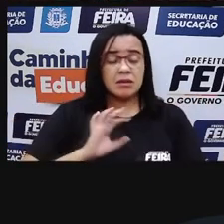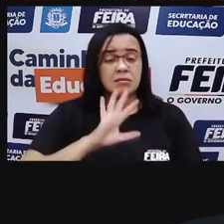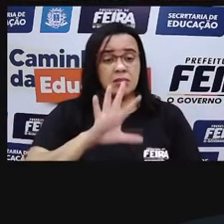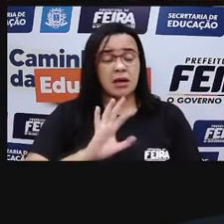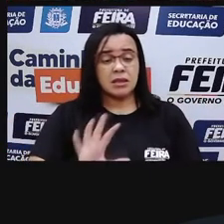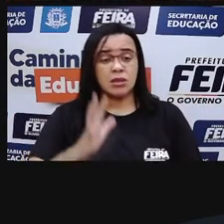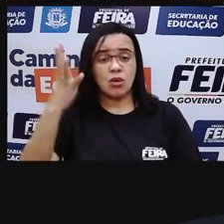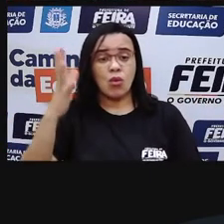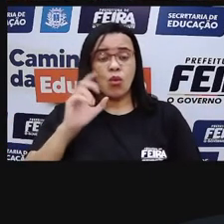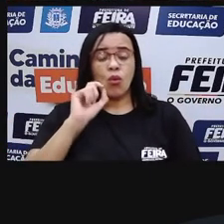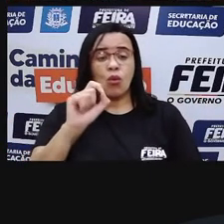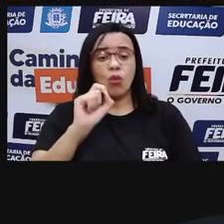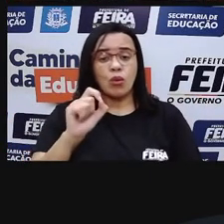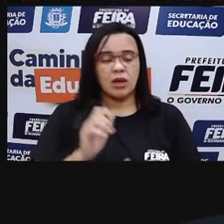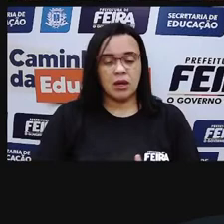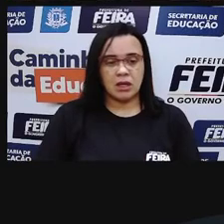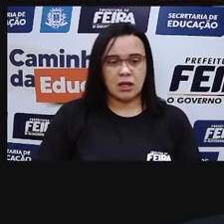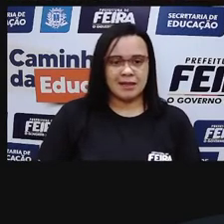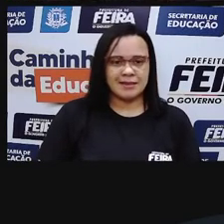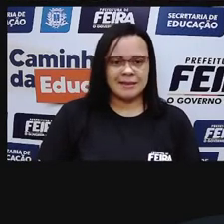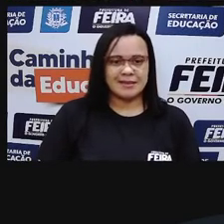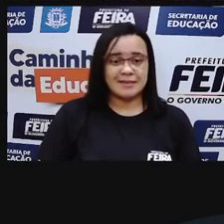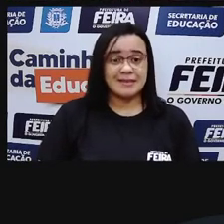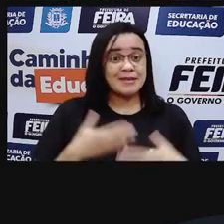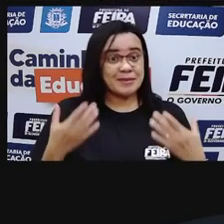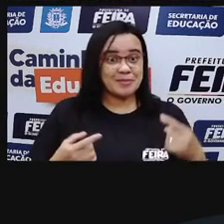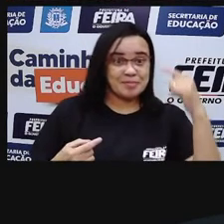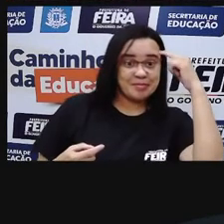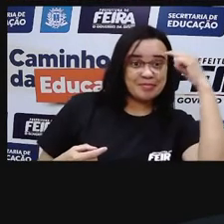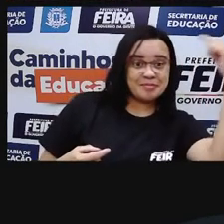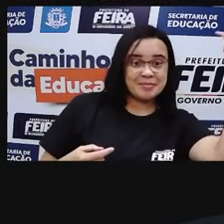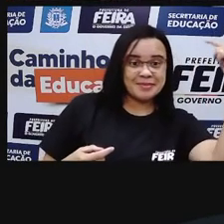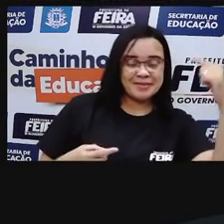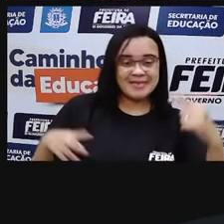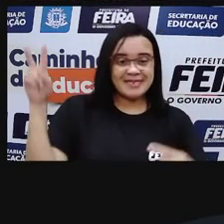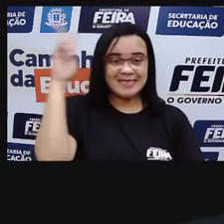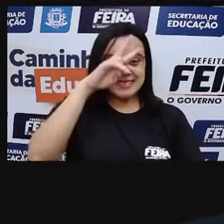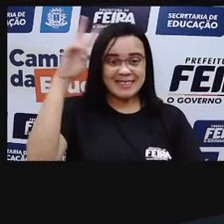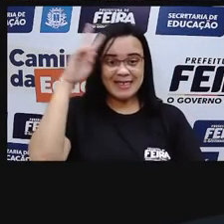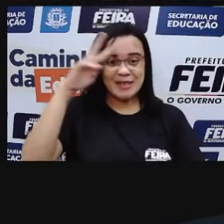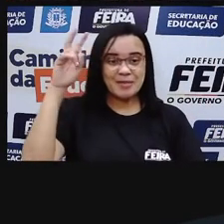no exército, se a gente for pensar no exército, todos